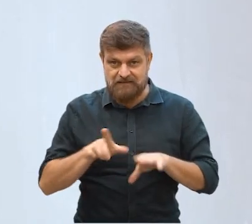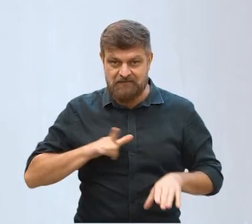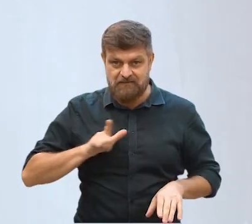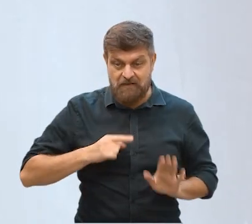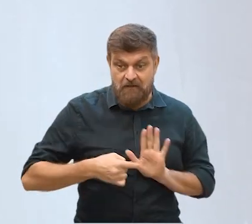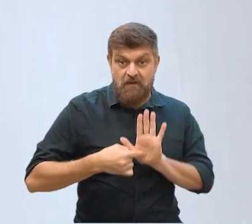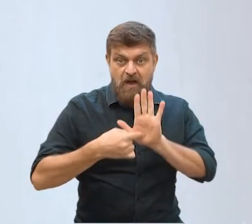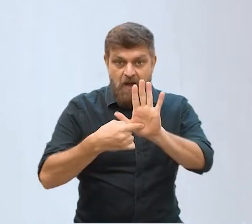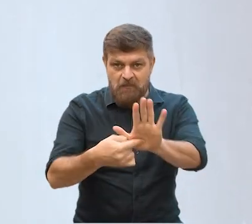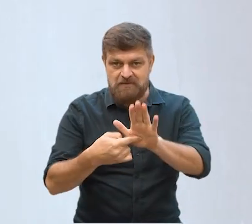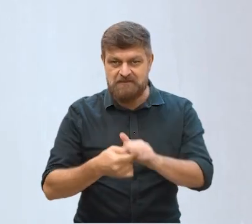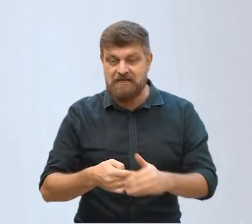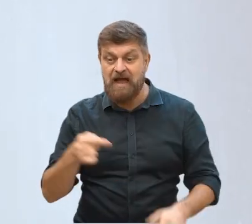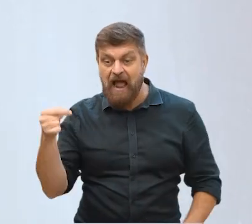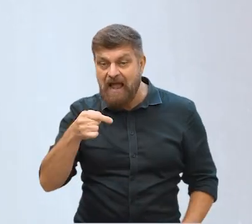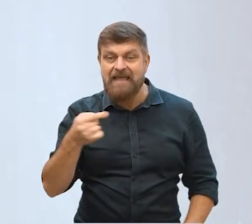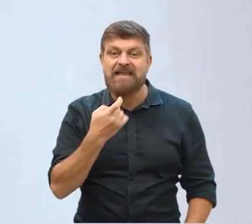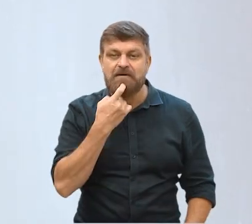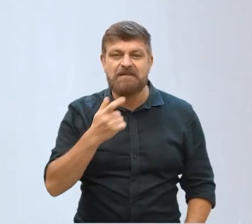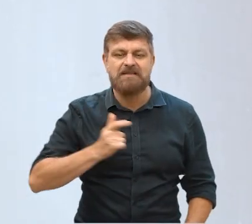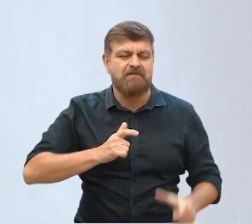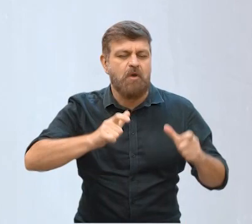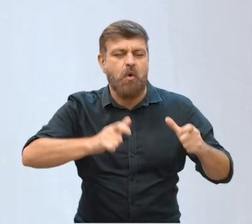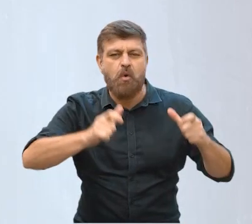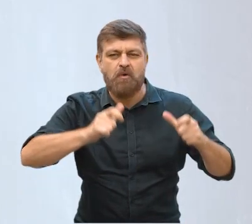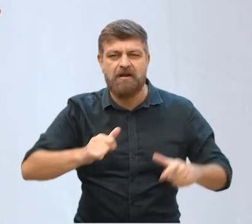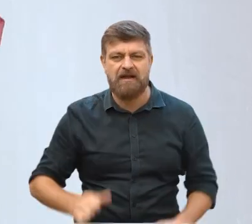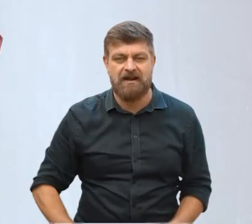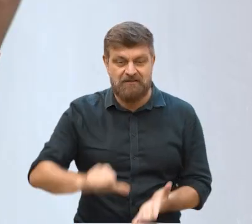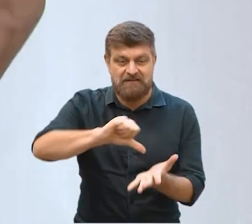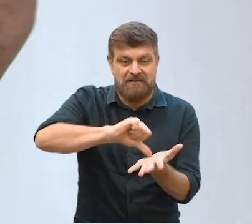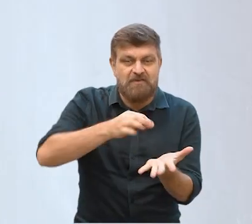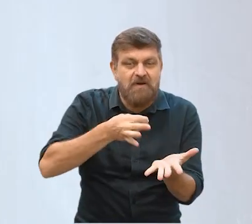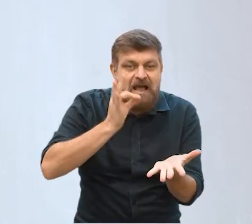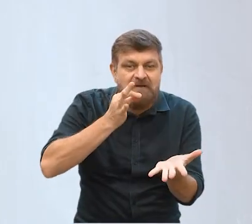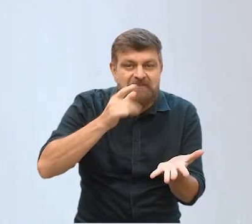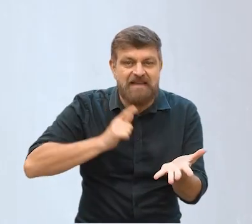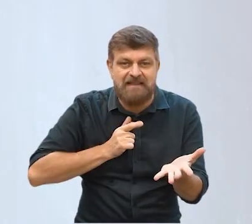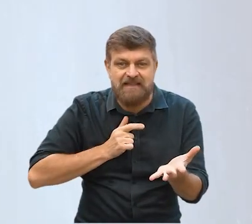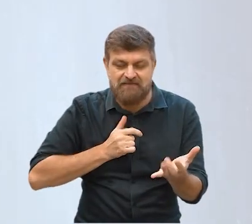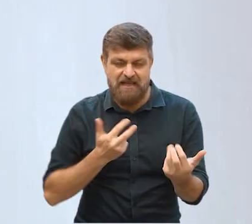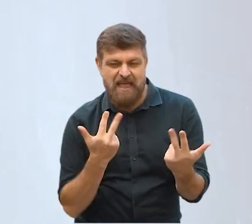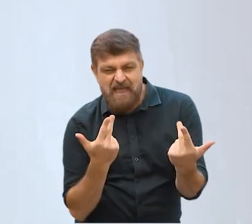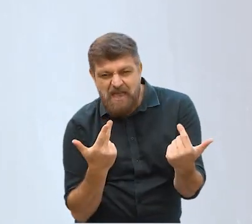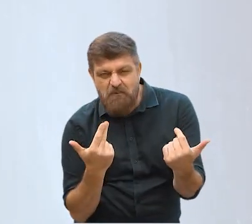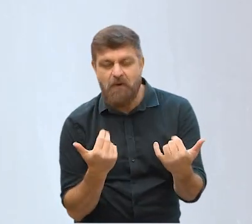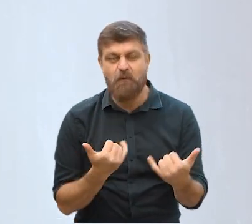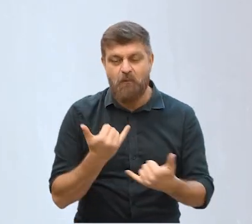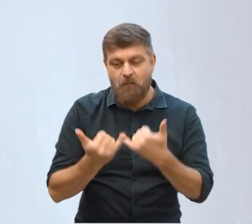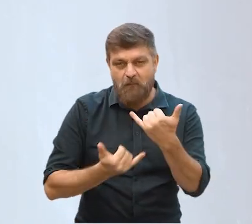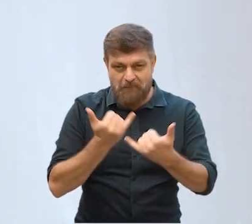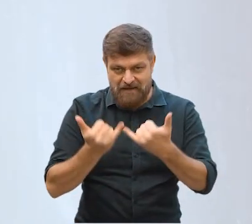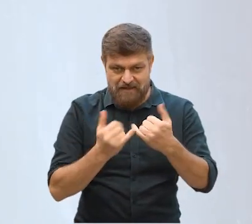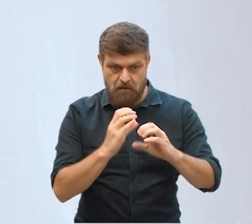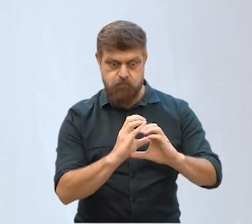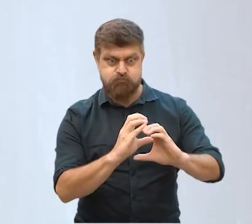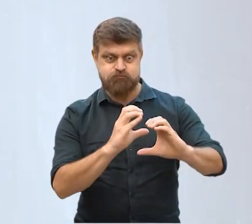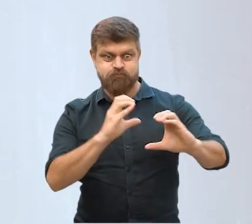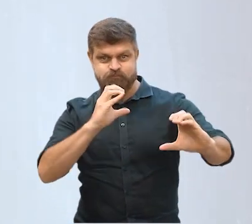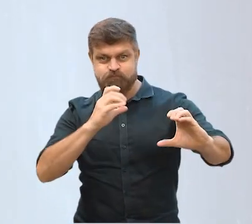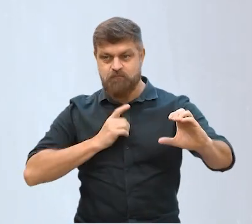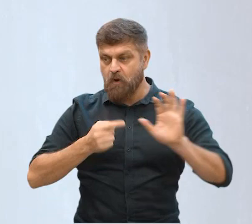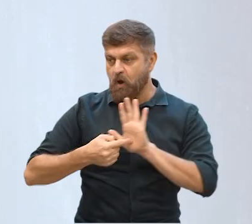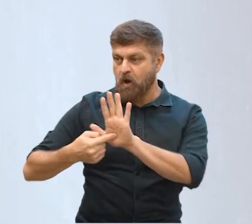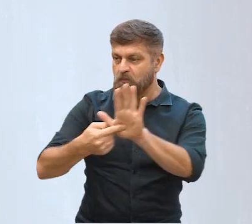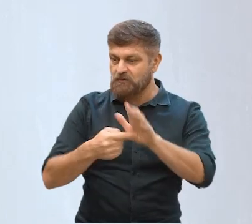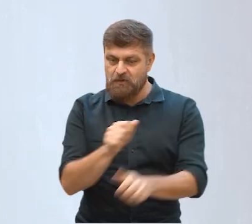saída, uma exposição acontecida no Lago do Café, onde um grande intestino inflável mostrou para alunos,